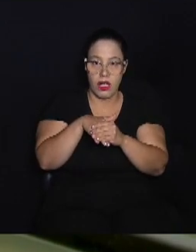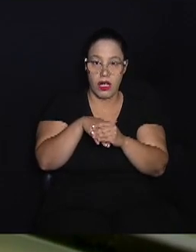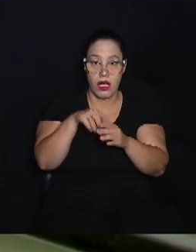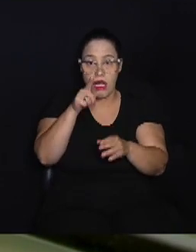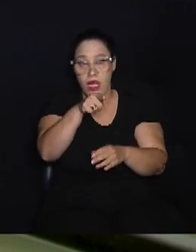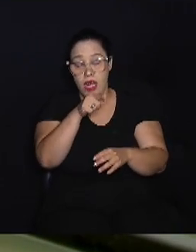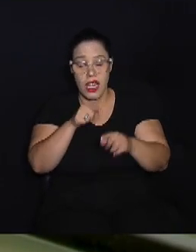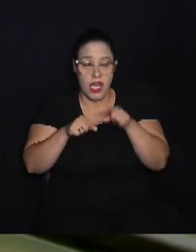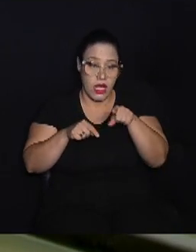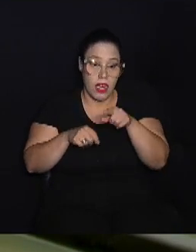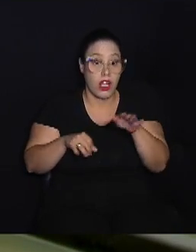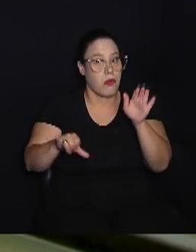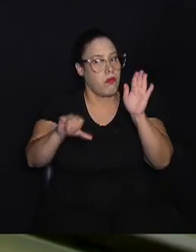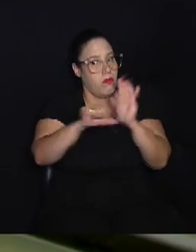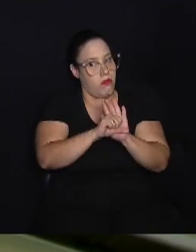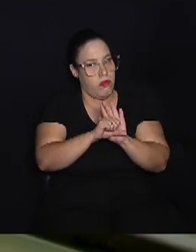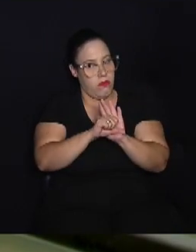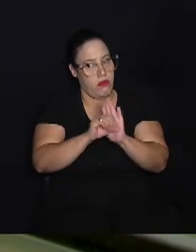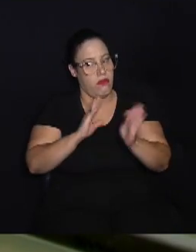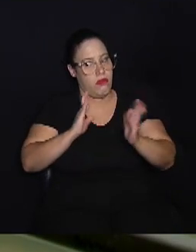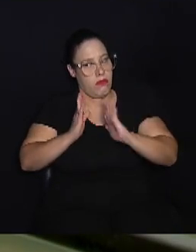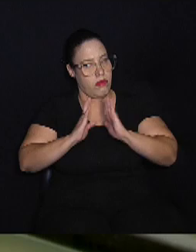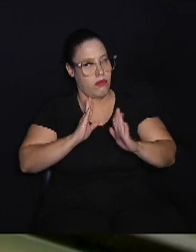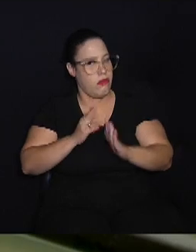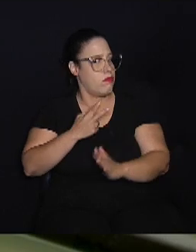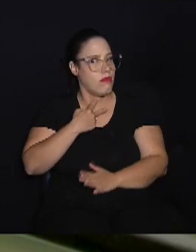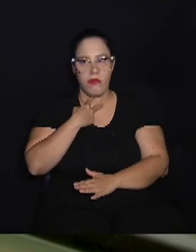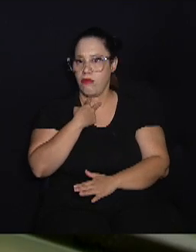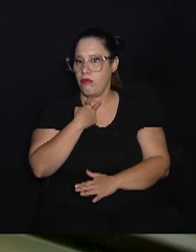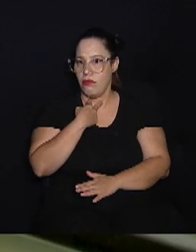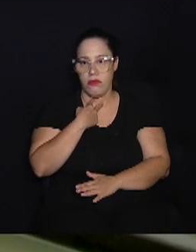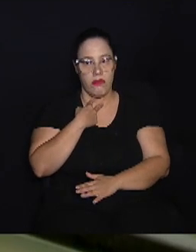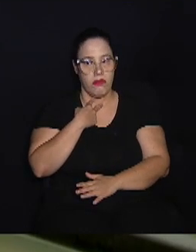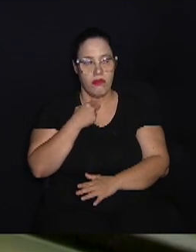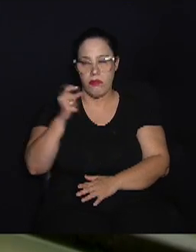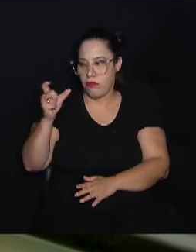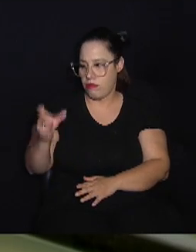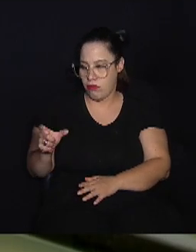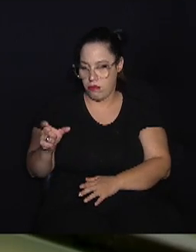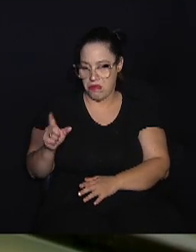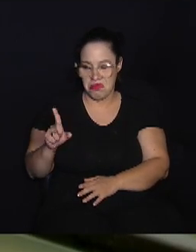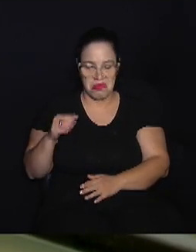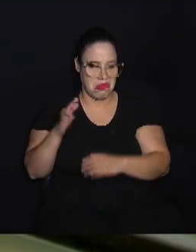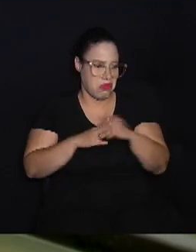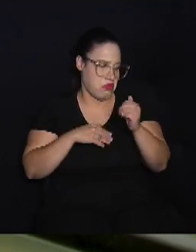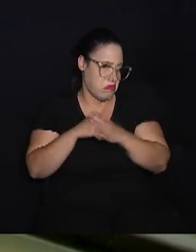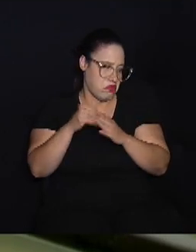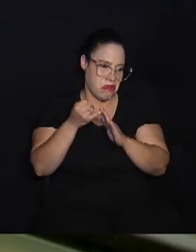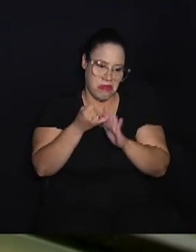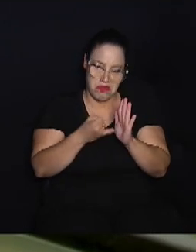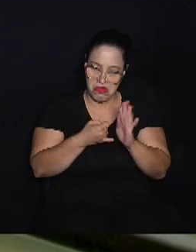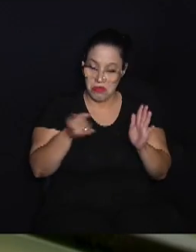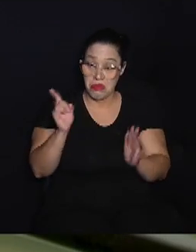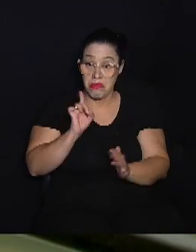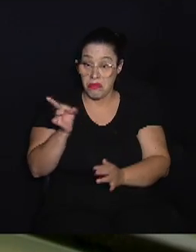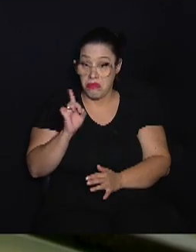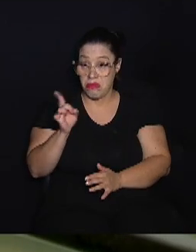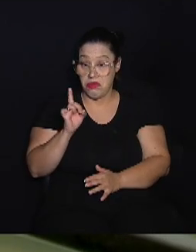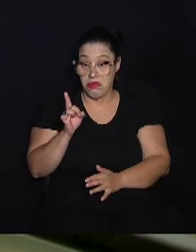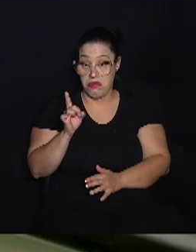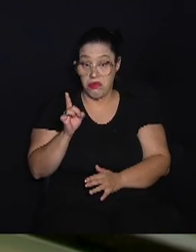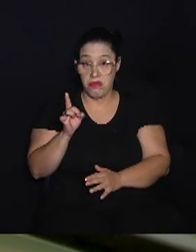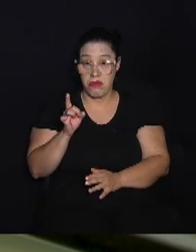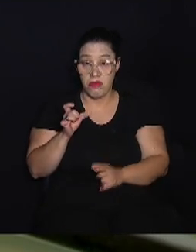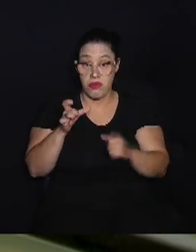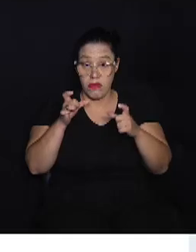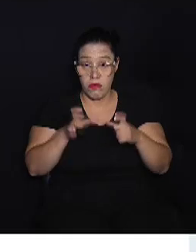e ali, isso é proibido nesse período. Não pode ser feito nem pelo candidato, nem por nenhum tipo de órgão e também não é permitido fazer